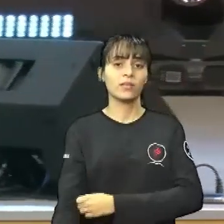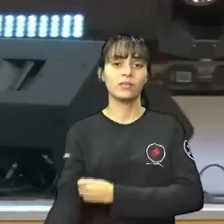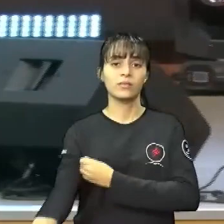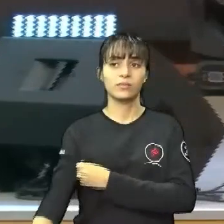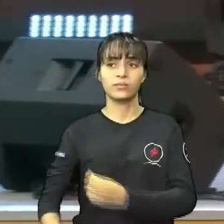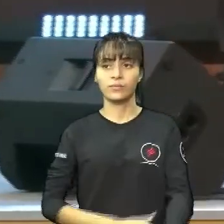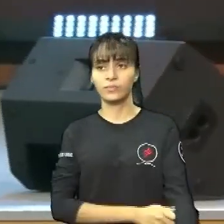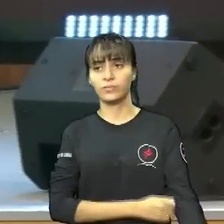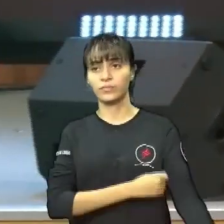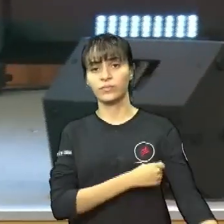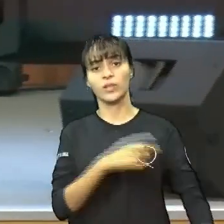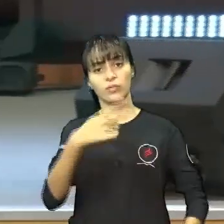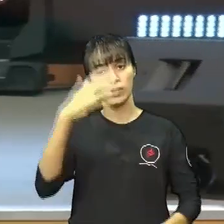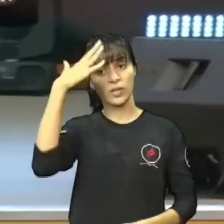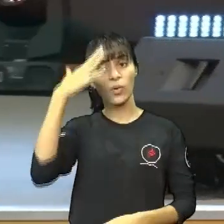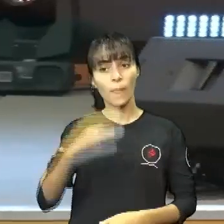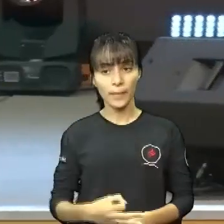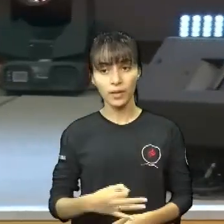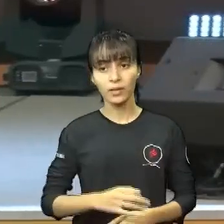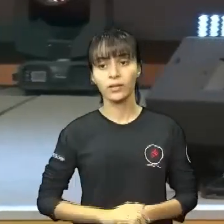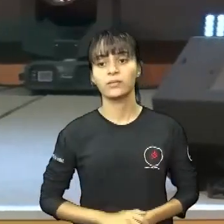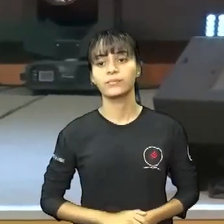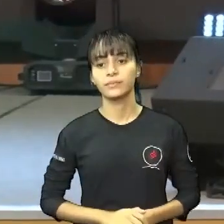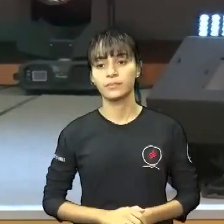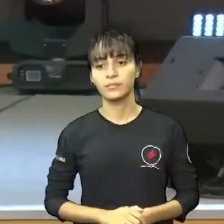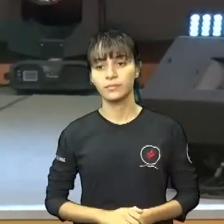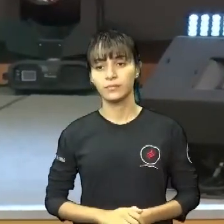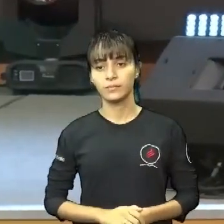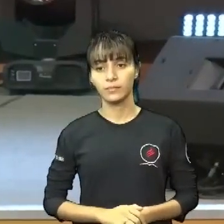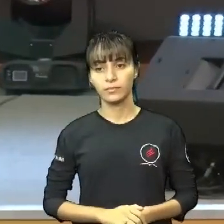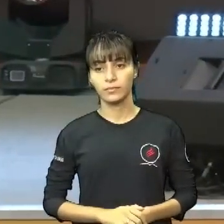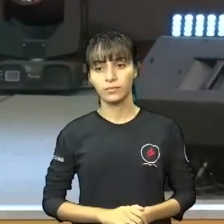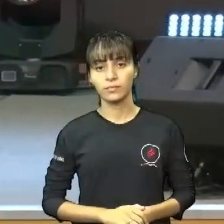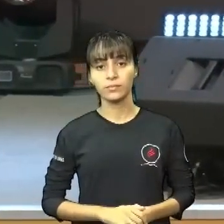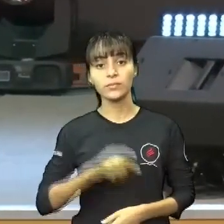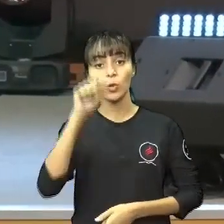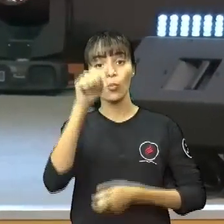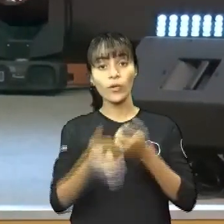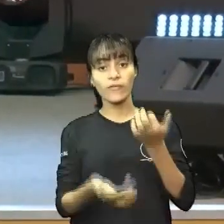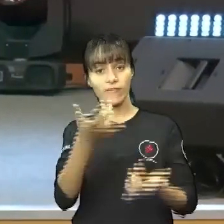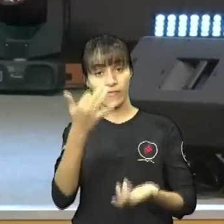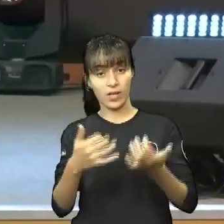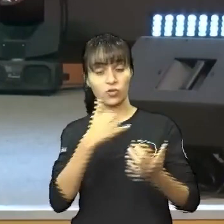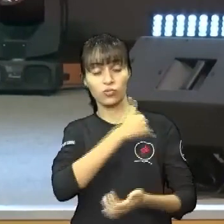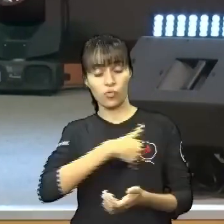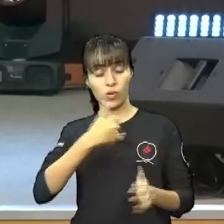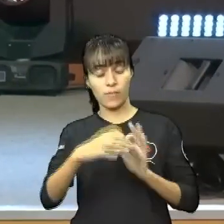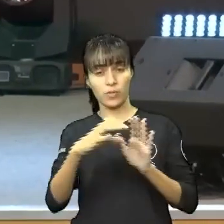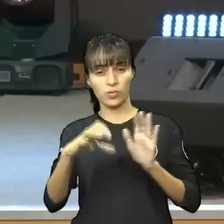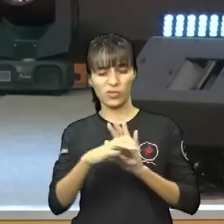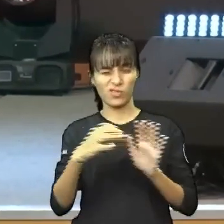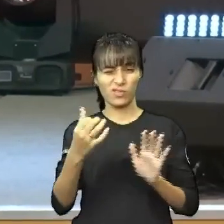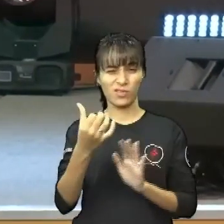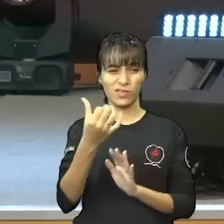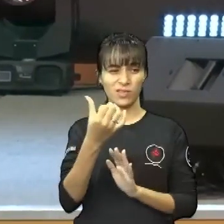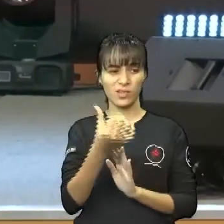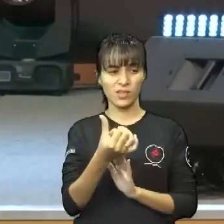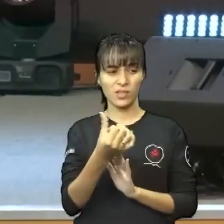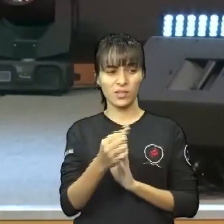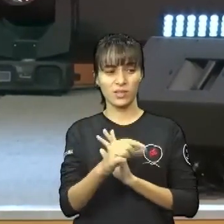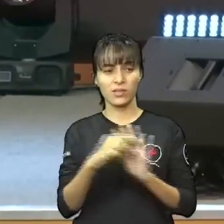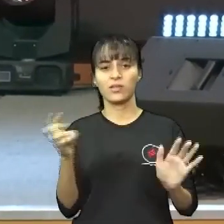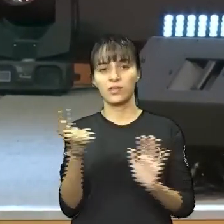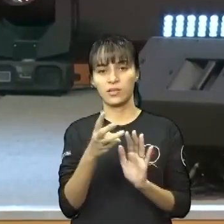para você poder compreender primeiro lugar o inferno a Bíblia fala em João 3:36 que é o lugar que representa